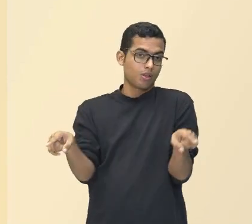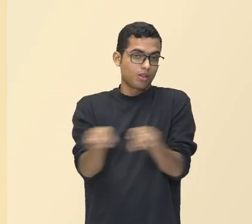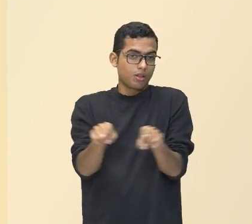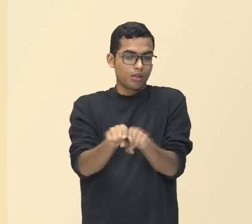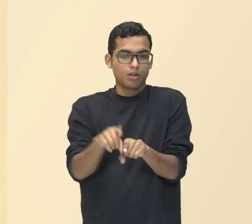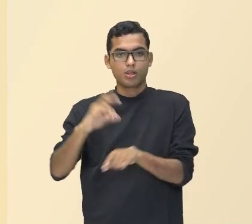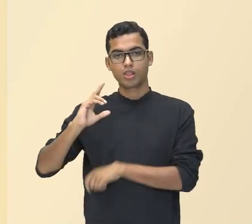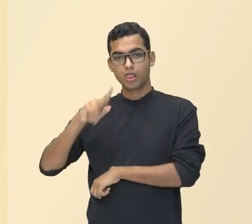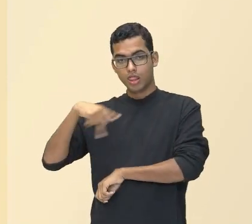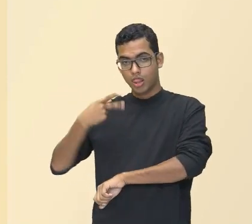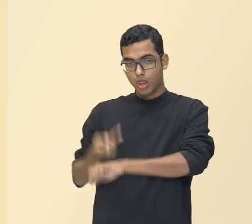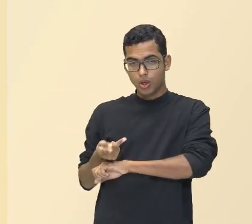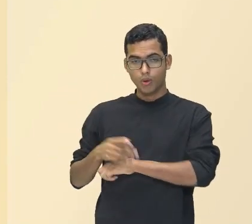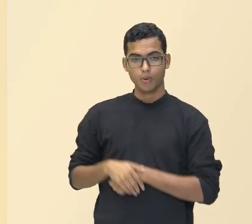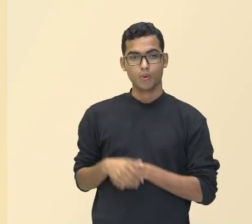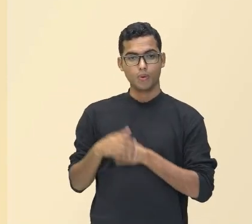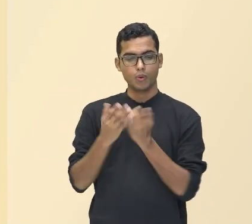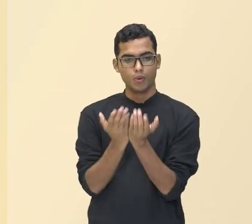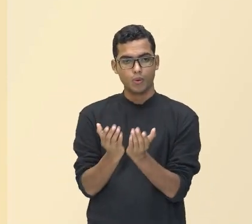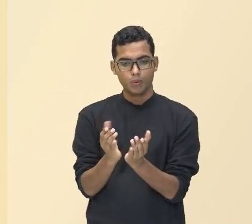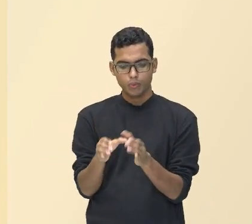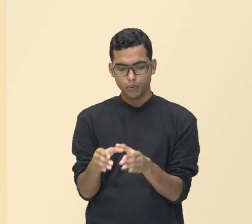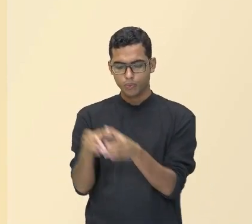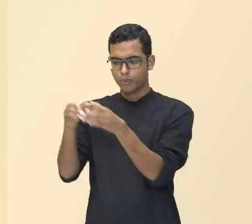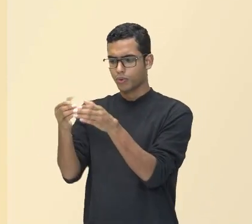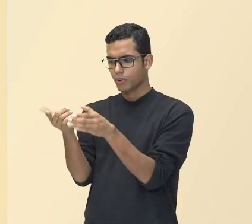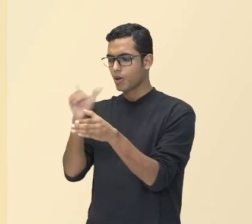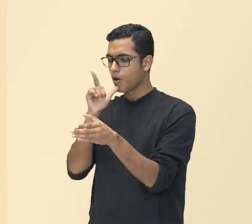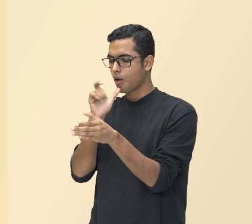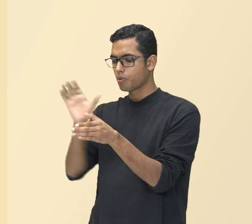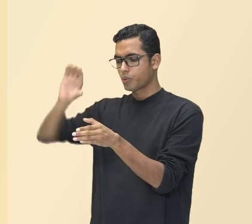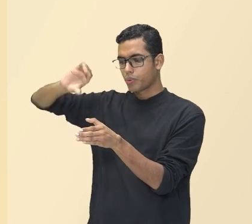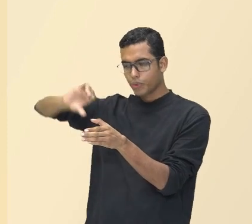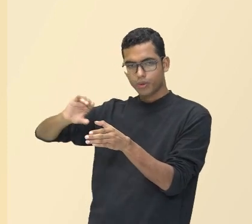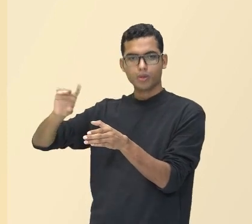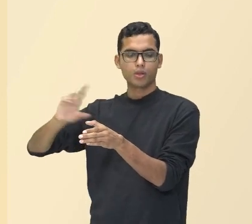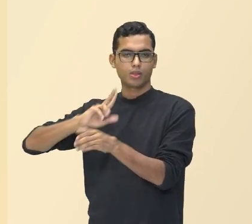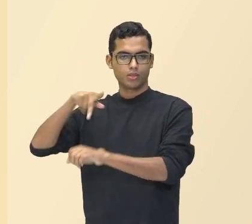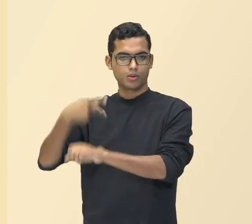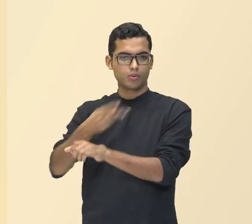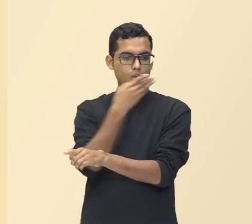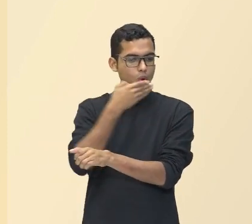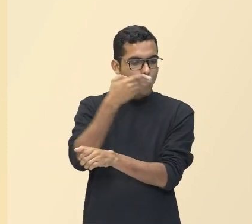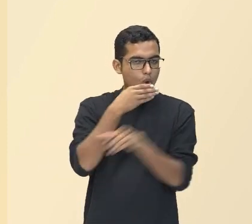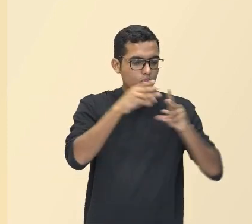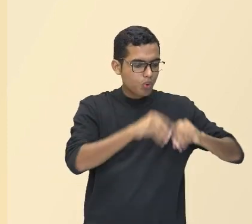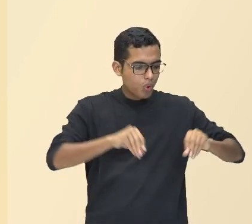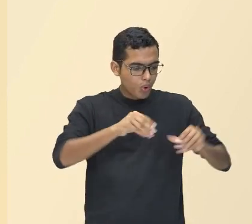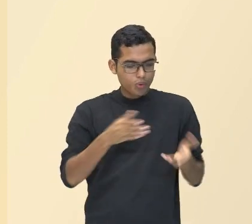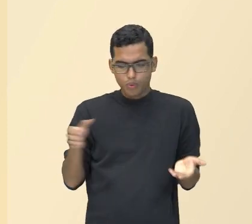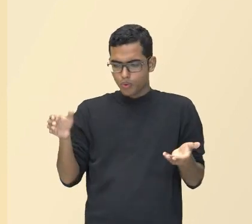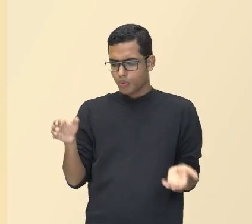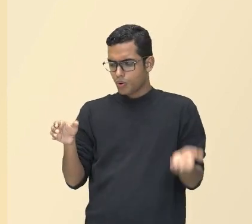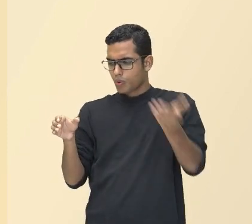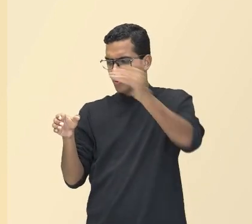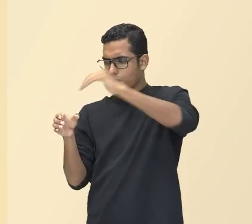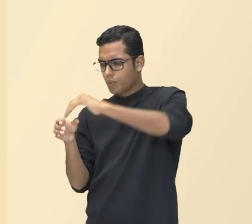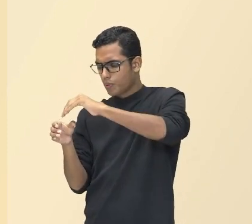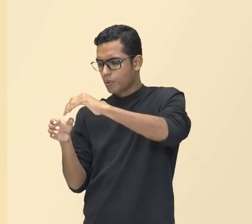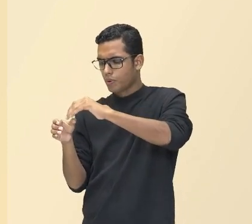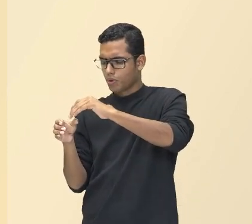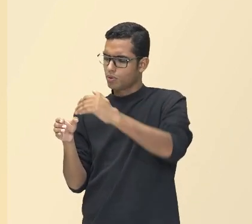água, colocou açúcar e aí ele percebeu que a lâmpada